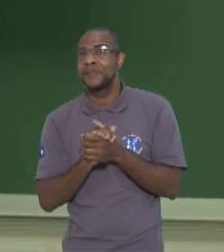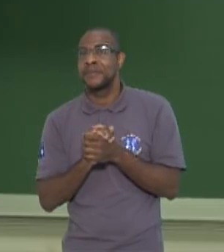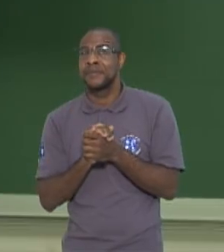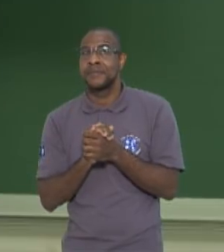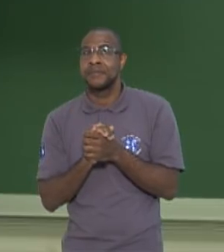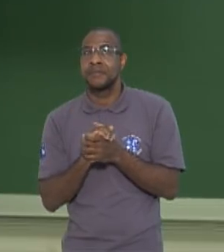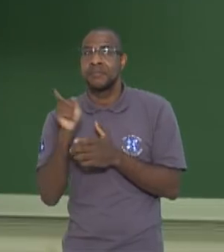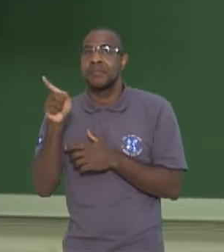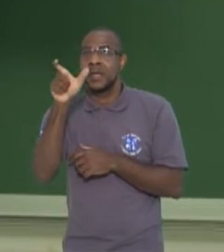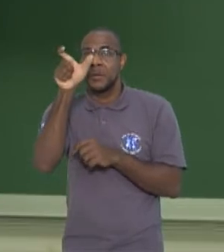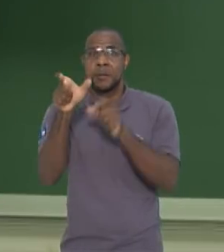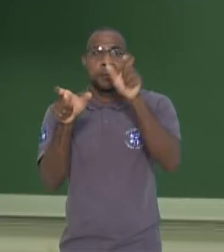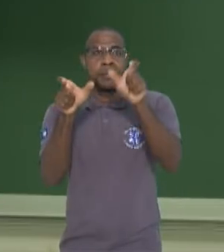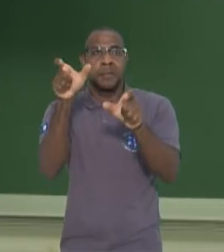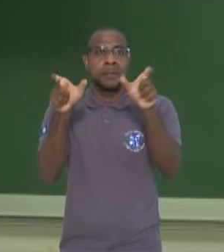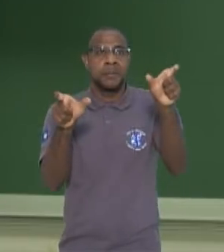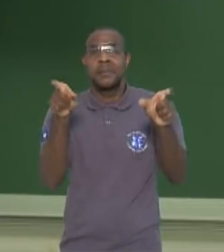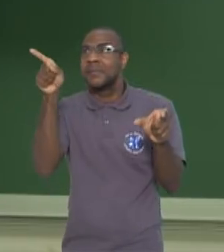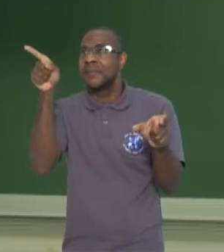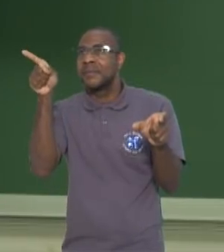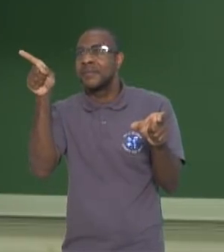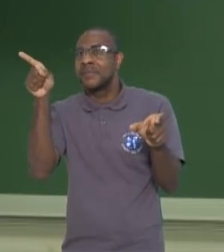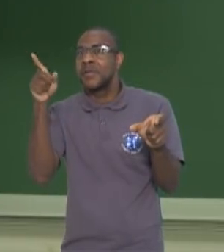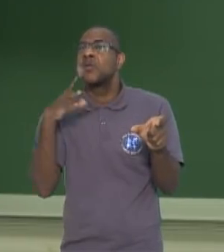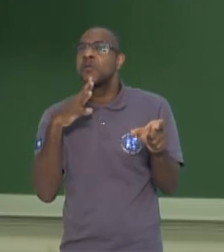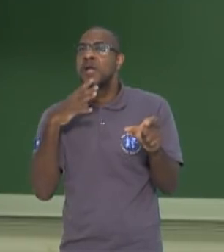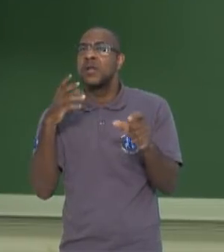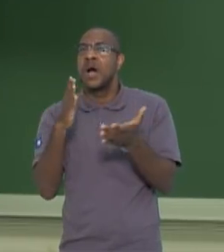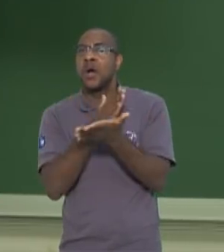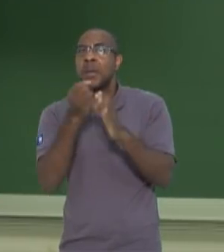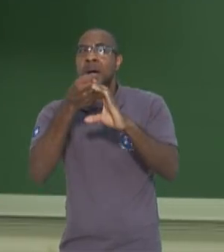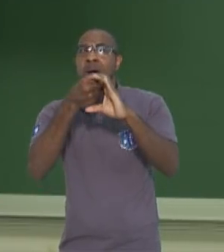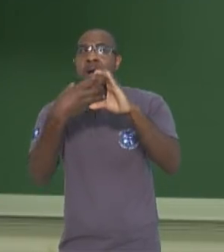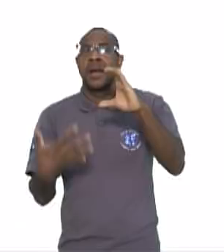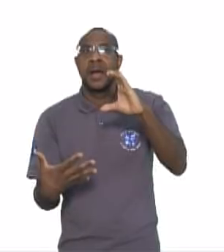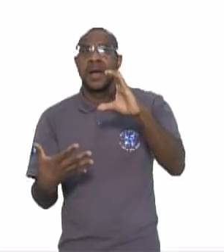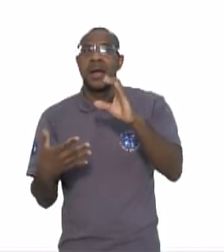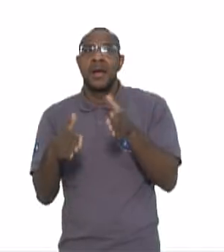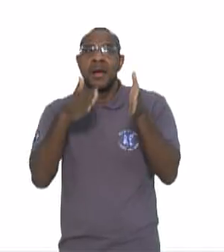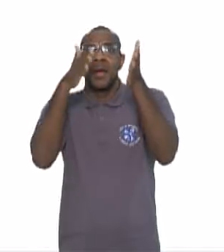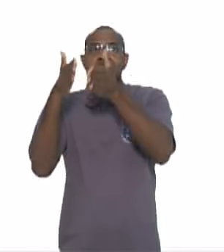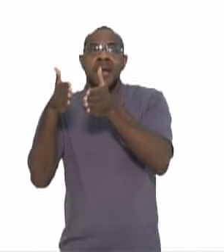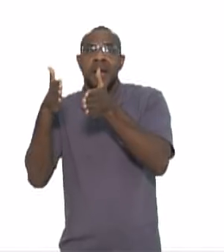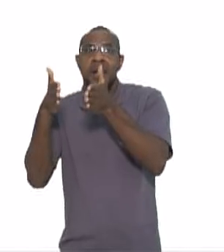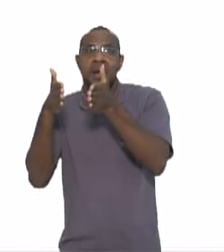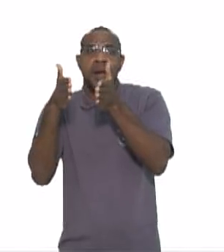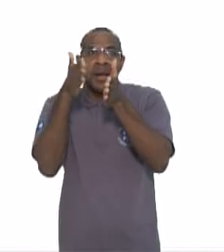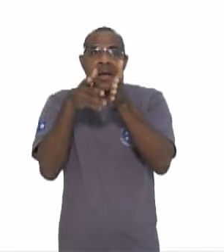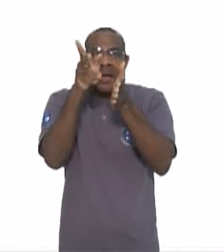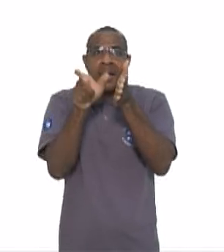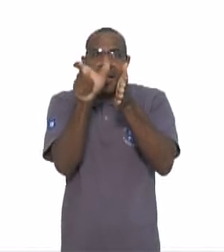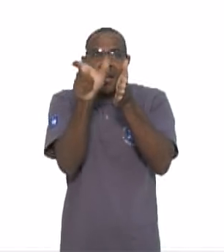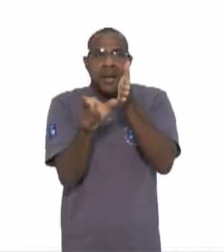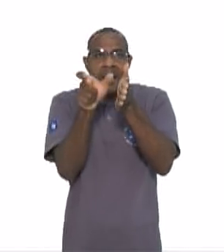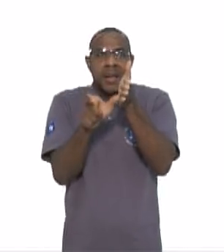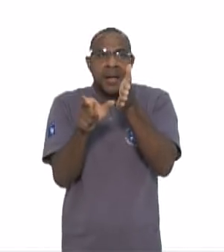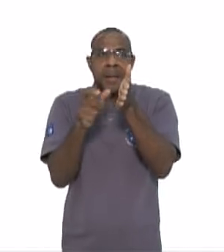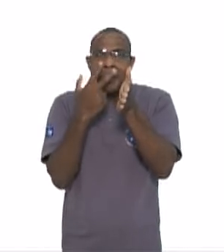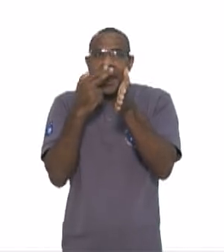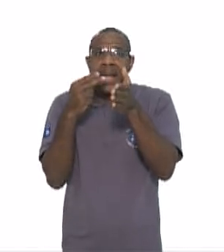Esses personagens, eu reconheço algumas características ali. Por exemplo, o do meio, eu vejo que ele parece o